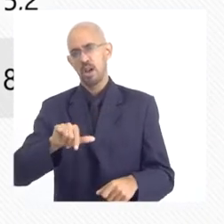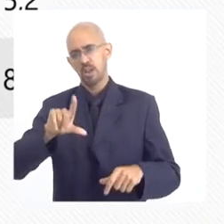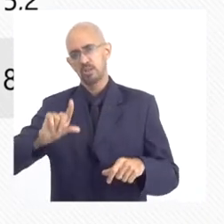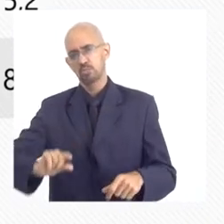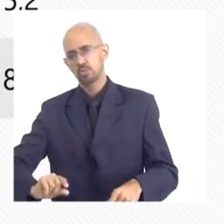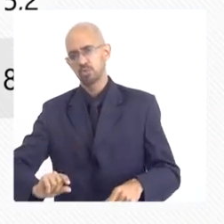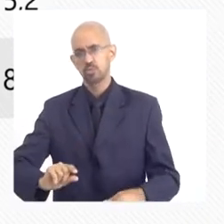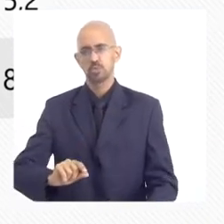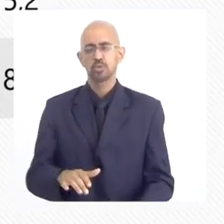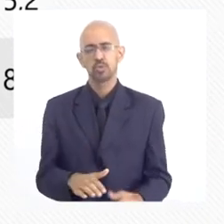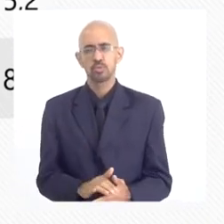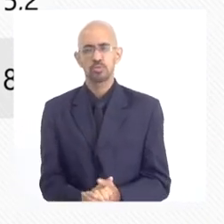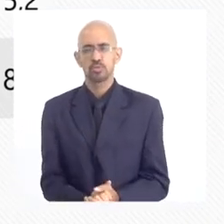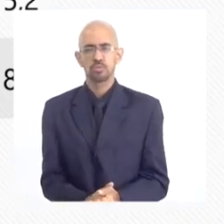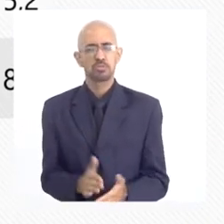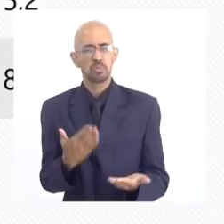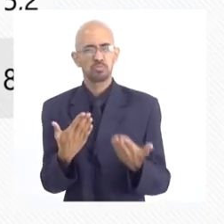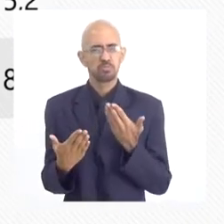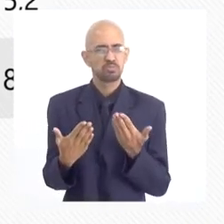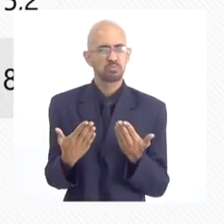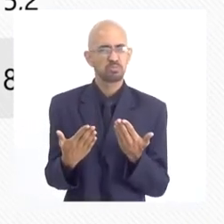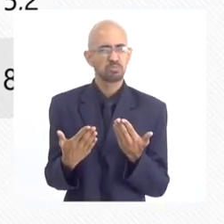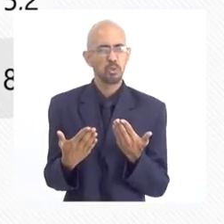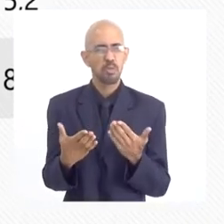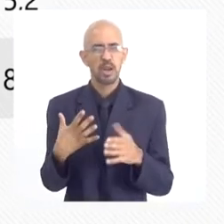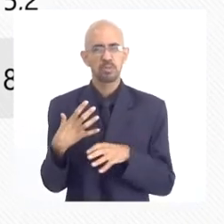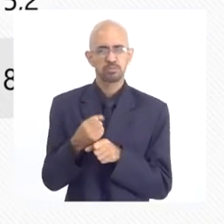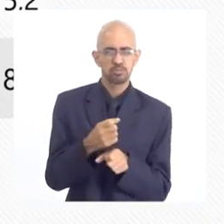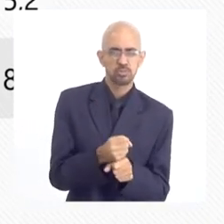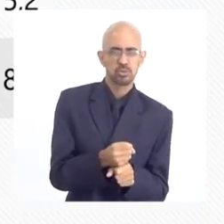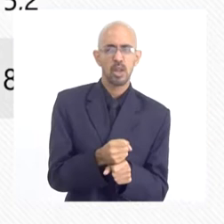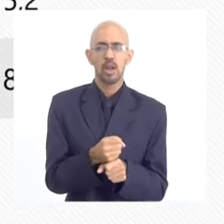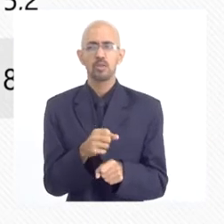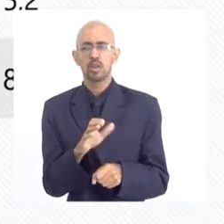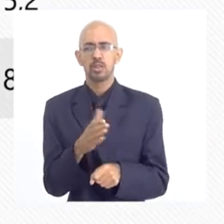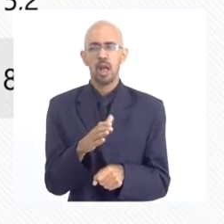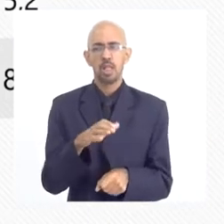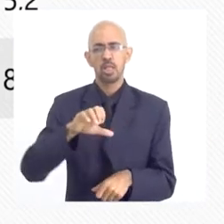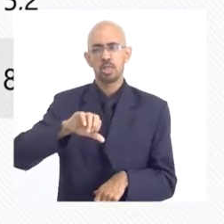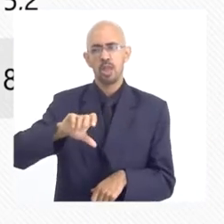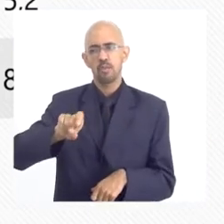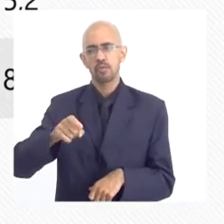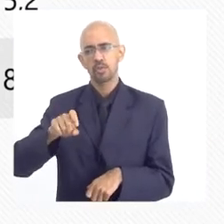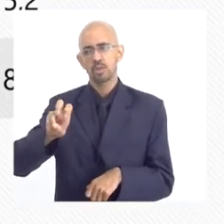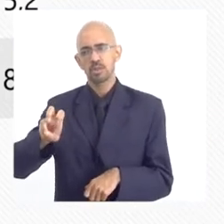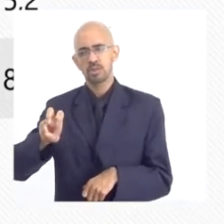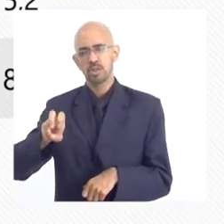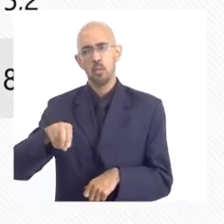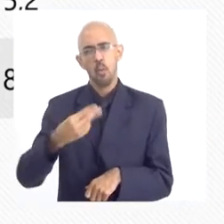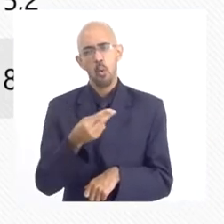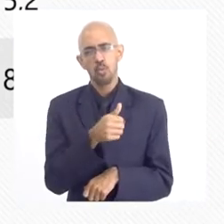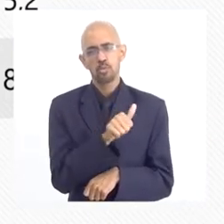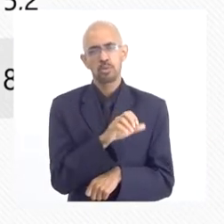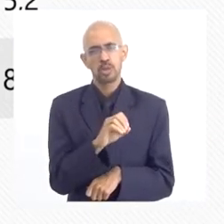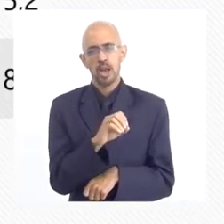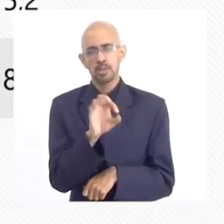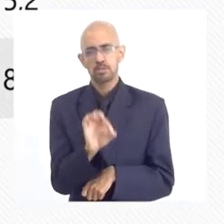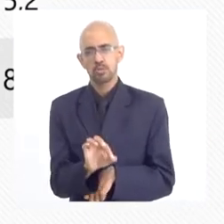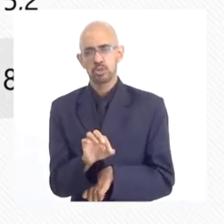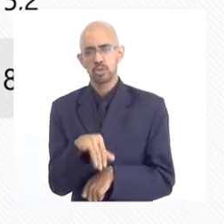comparativamente, estima-se que vai ficar entre 9,5% e 10% o IPCA. A taxa de câmbio hoje